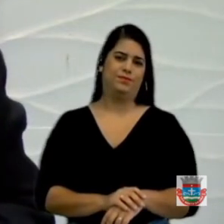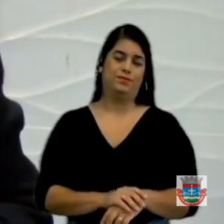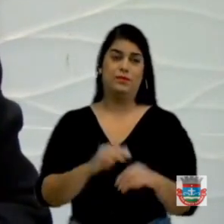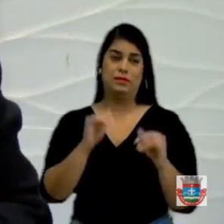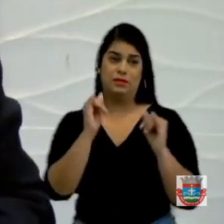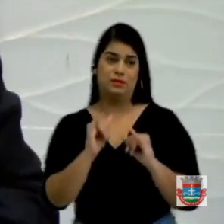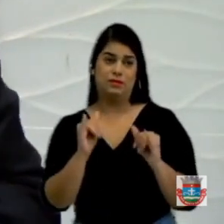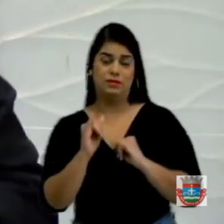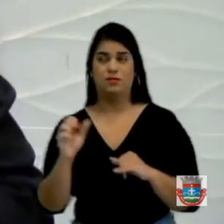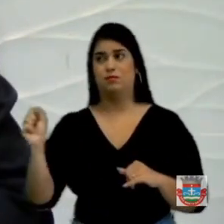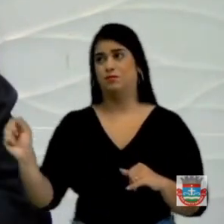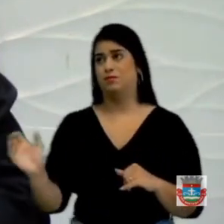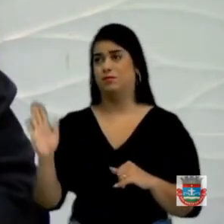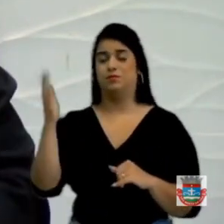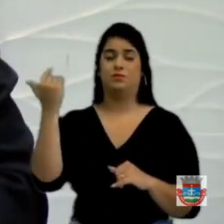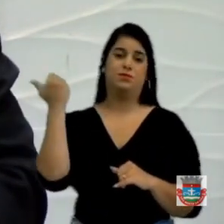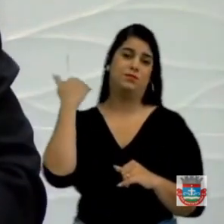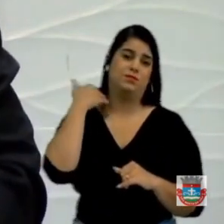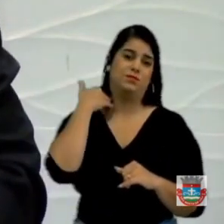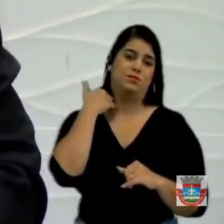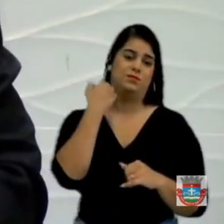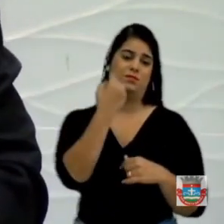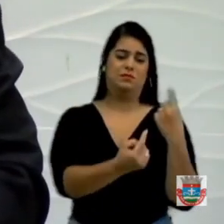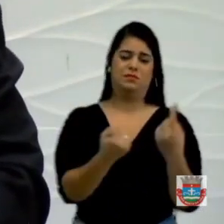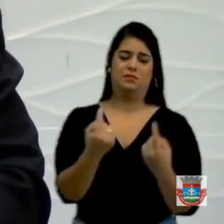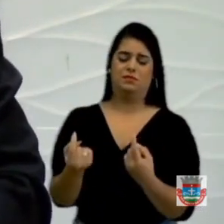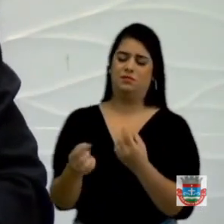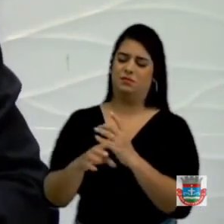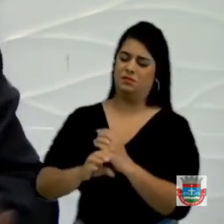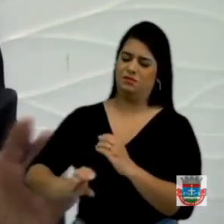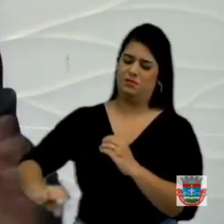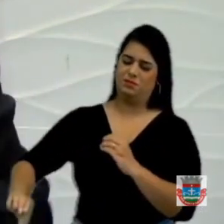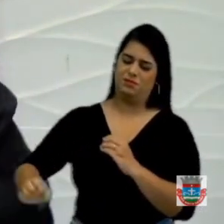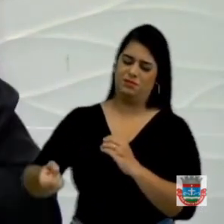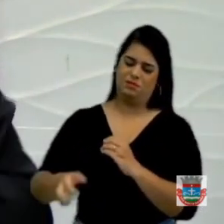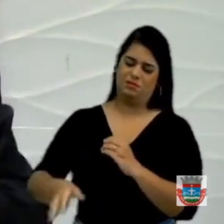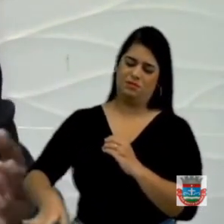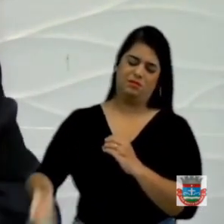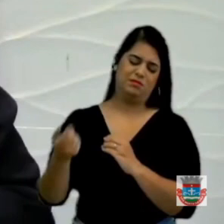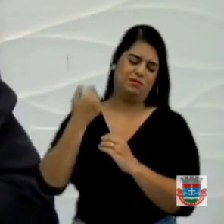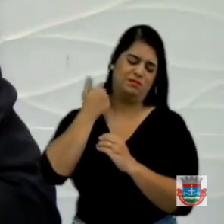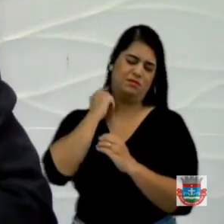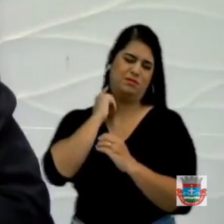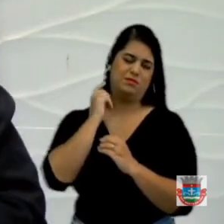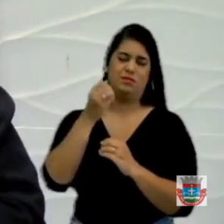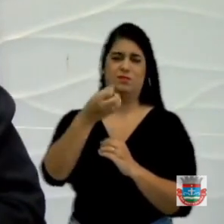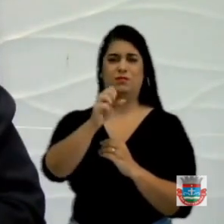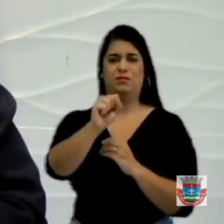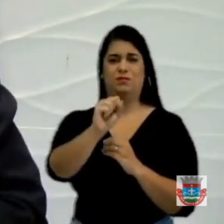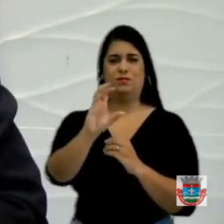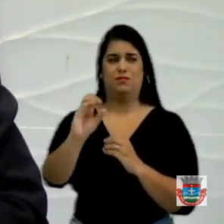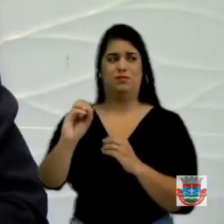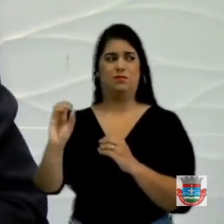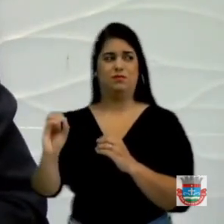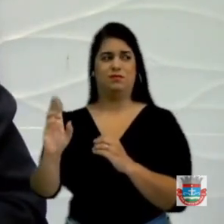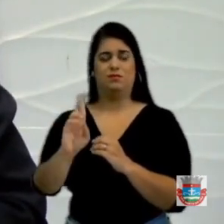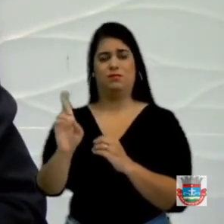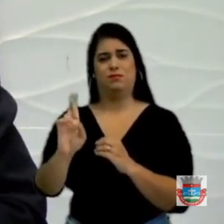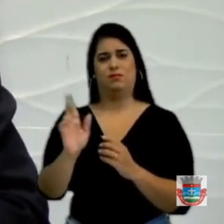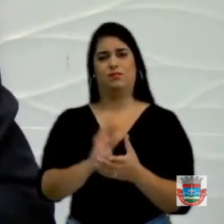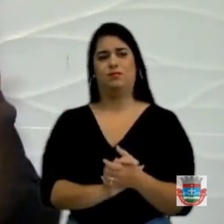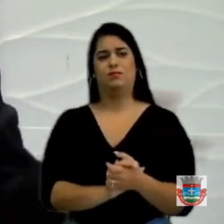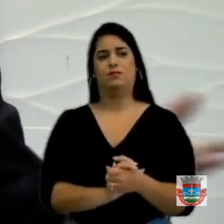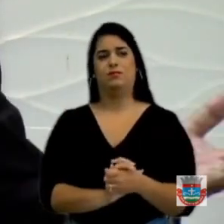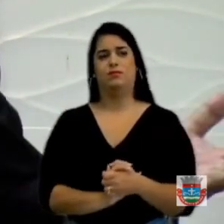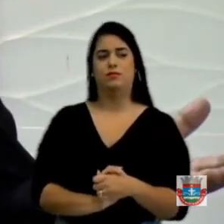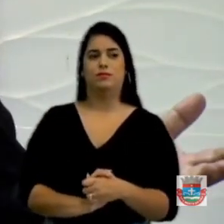fossa custava um valor. Um valor, parece que, se eu não estou enganado, era de R$800 que passaram.